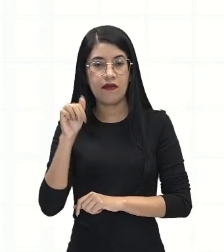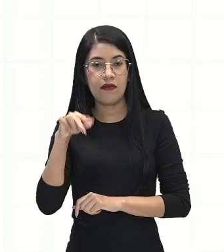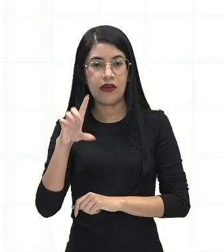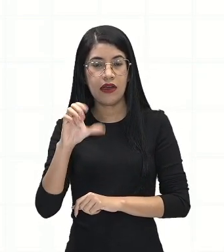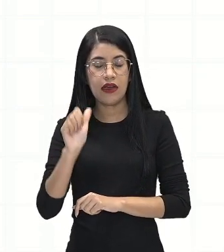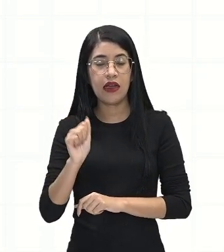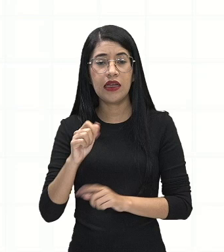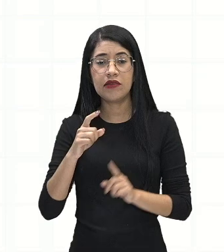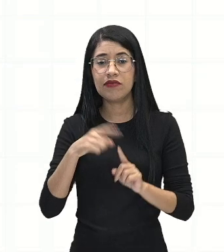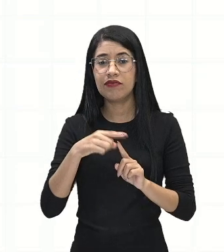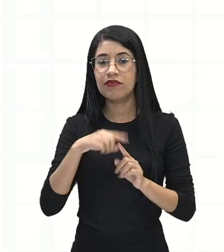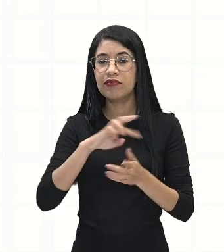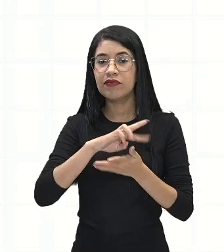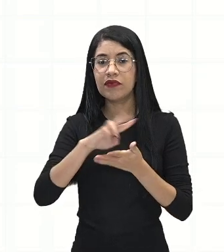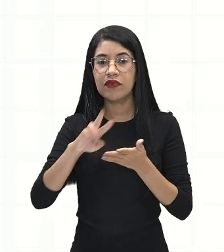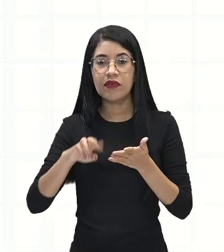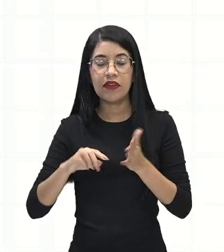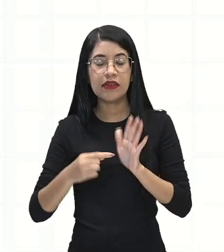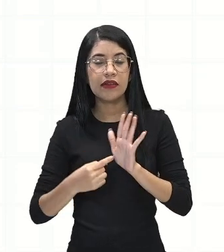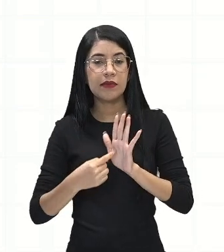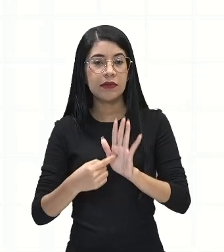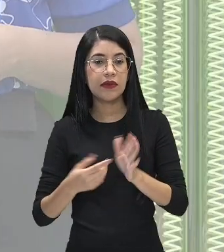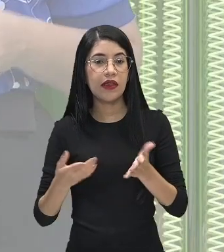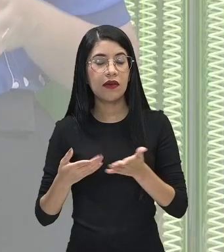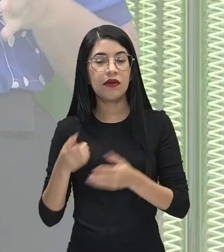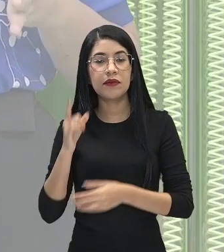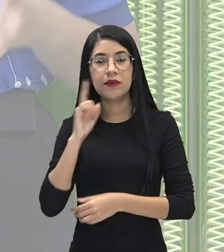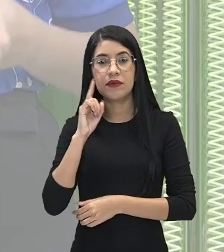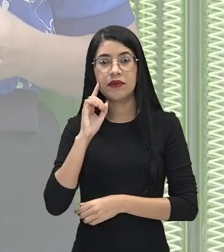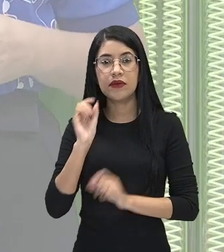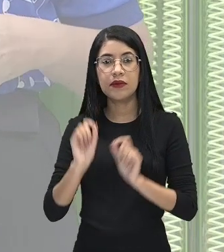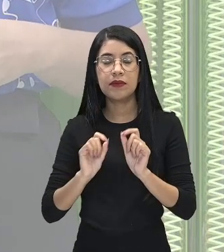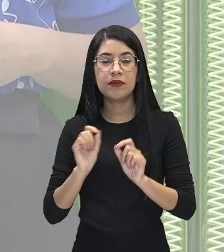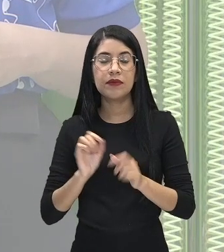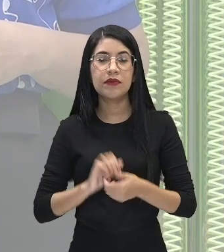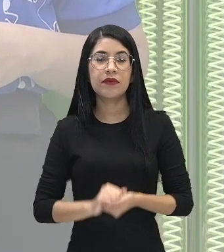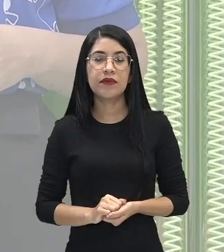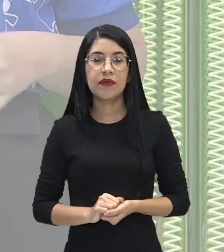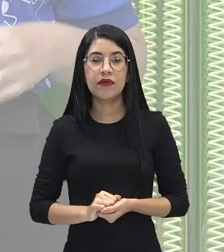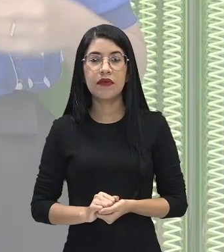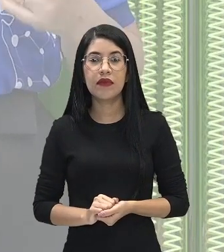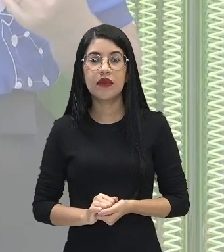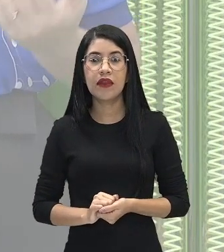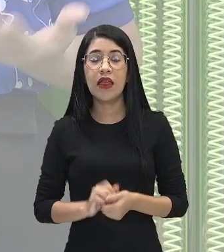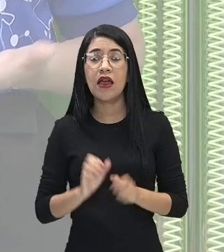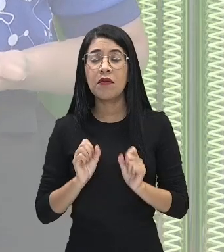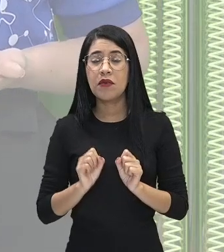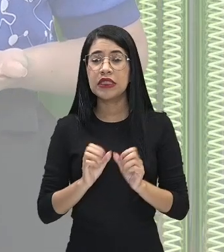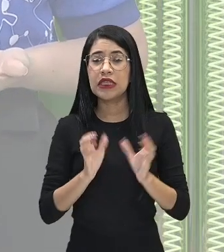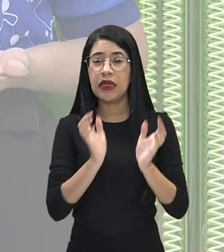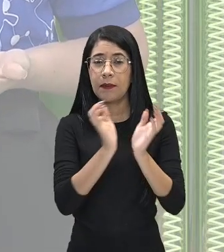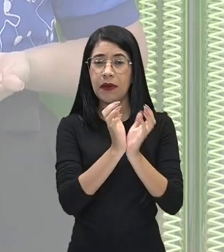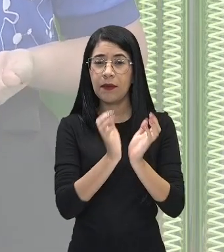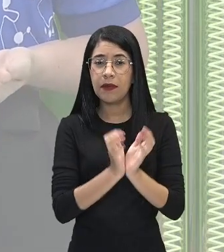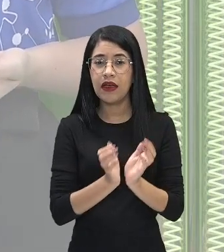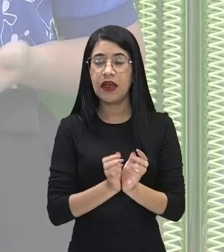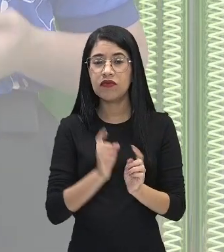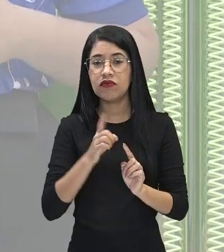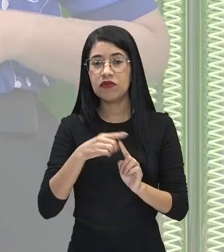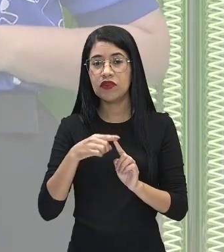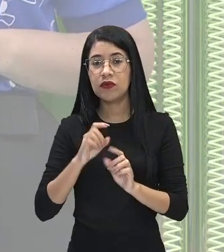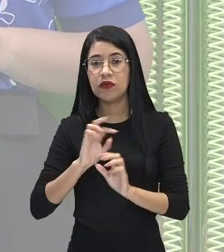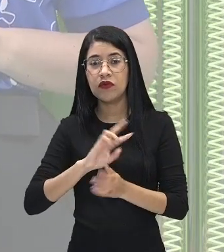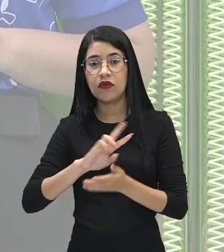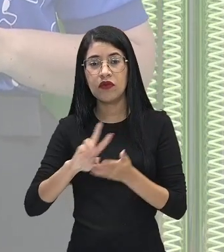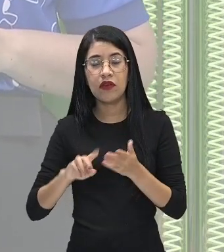tipos de alavancas no nosso cotidiano, né? Então, essa alavanca ela pode ser classificada aí de acordo com alguns tipos. Então,